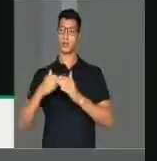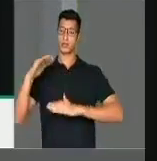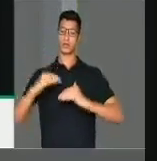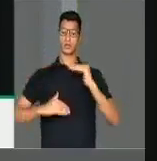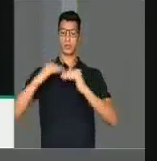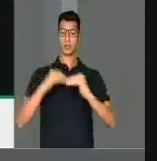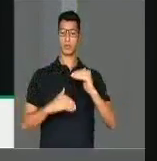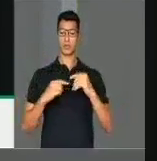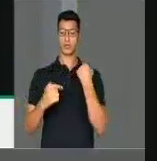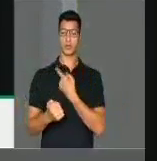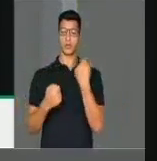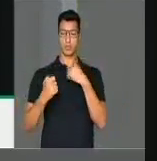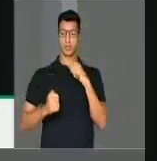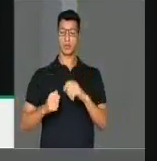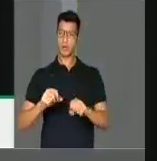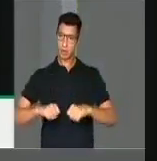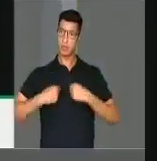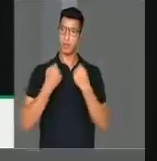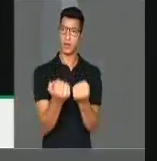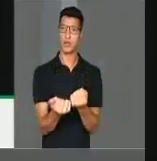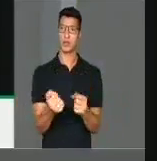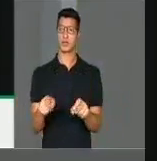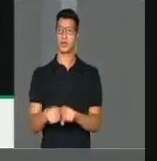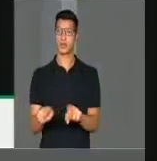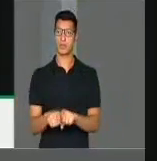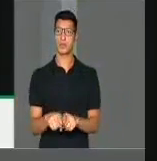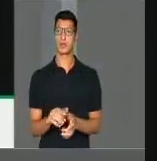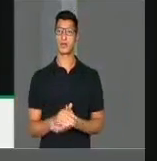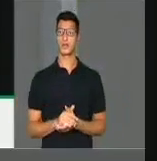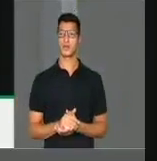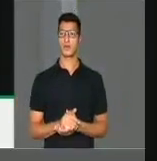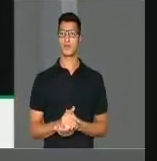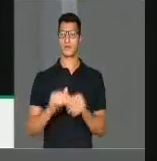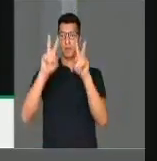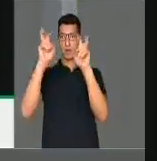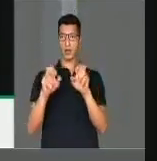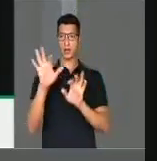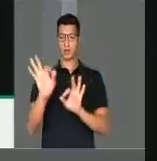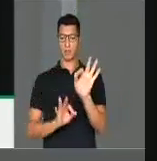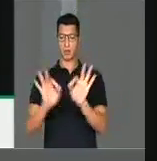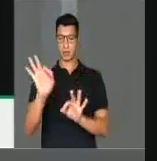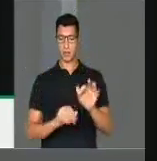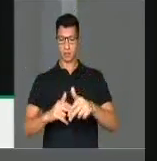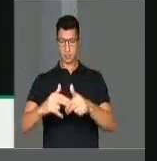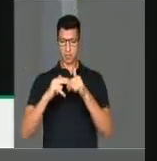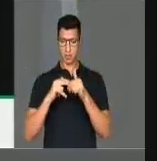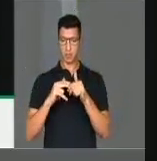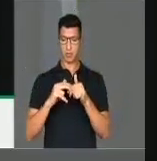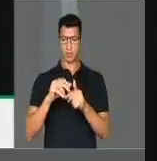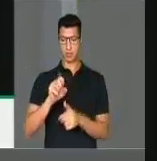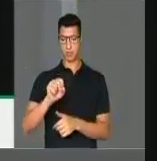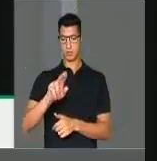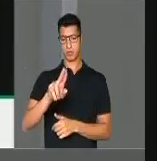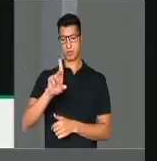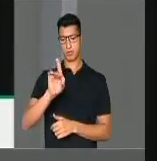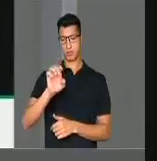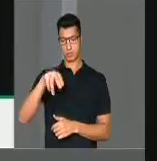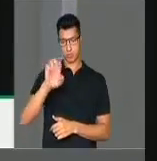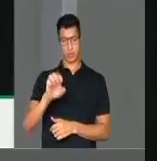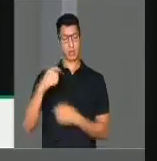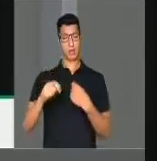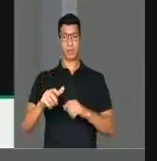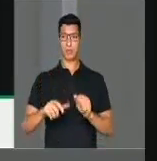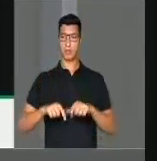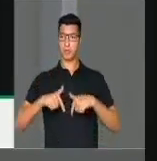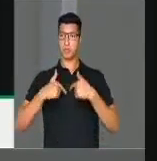essas desigualdades. Nós precisamos fortalecer, né, a área do planejamento através da SUDENE,